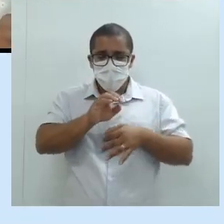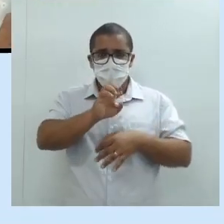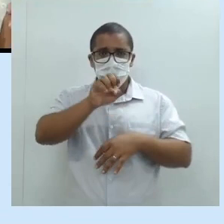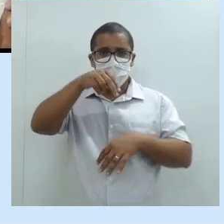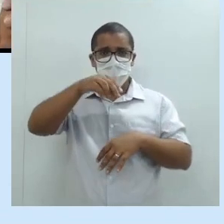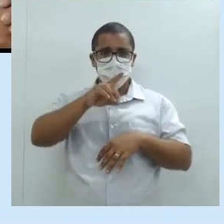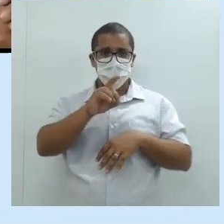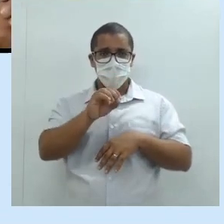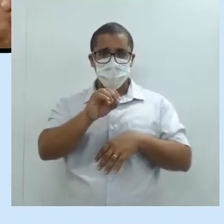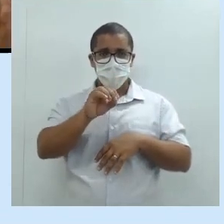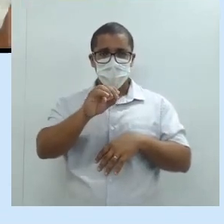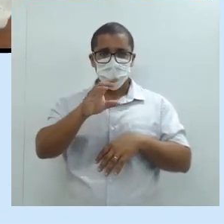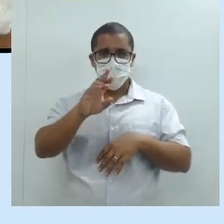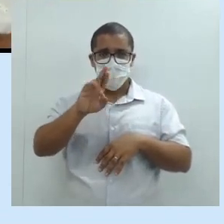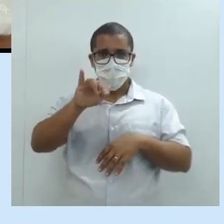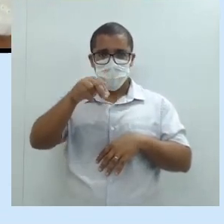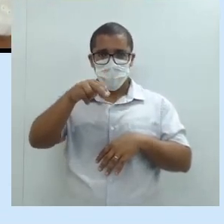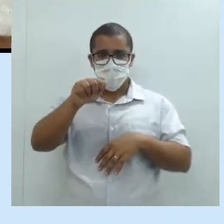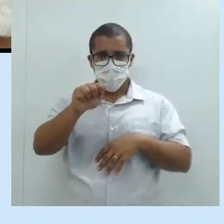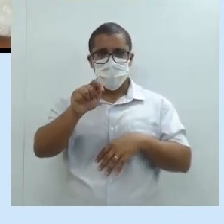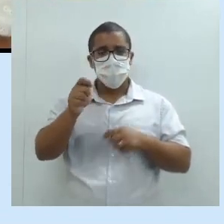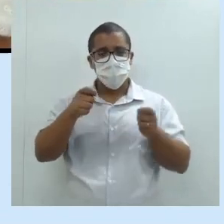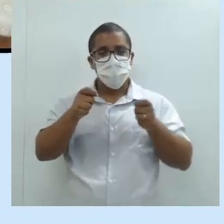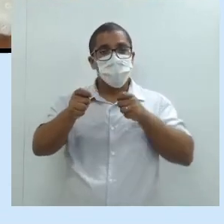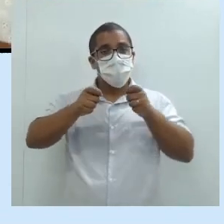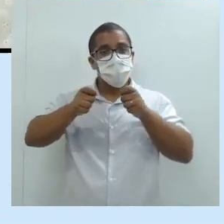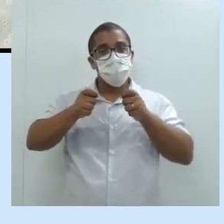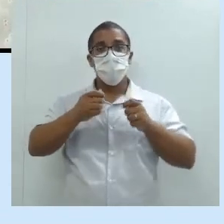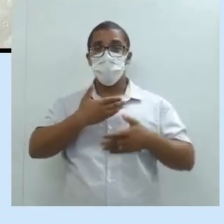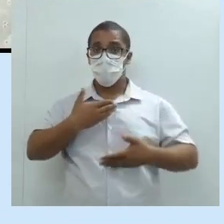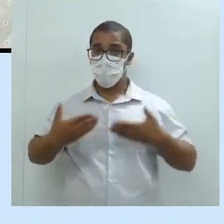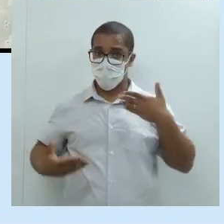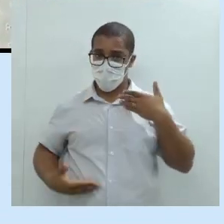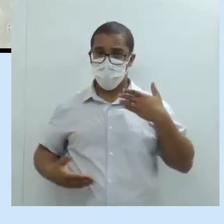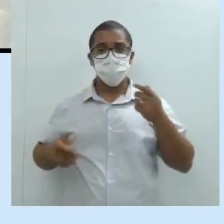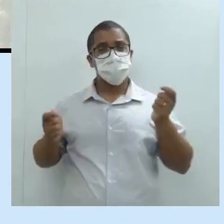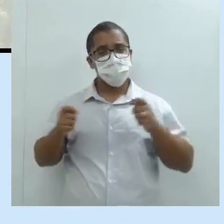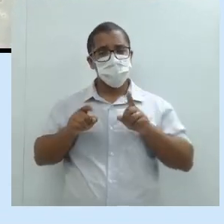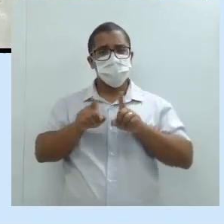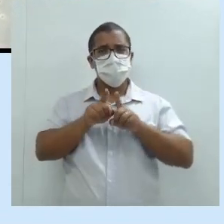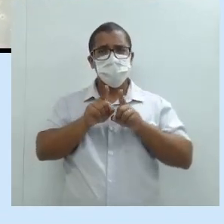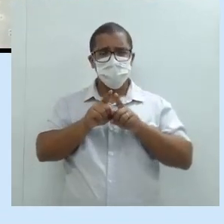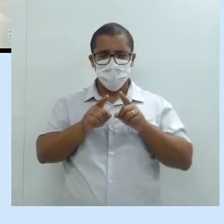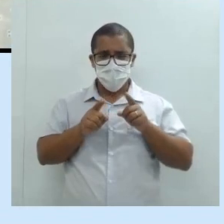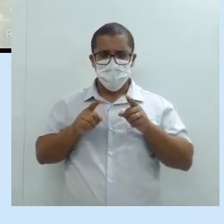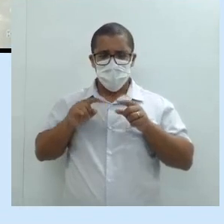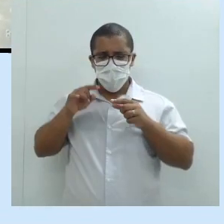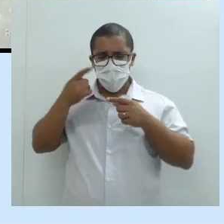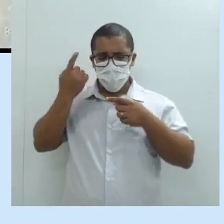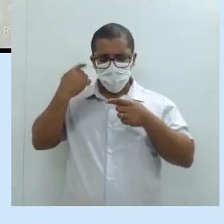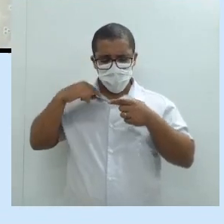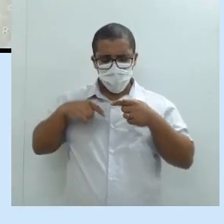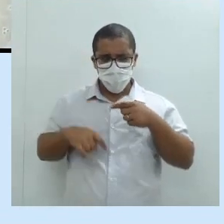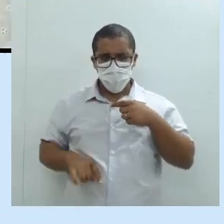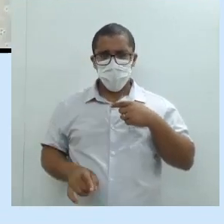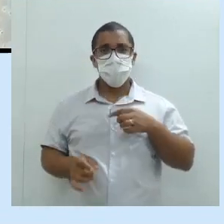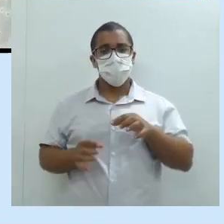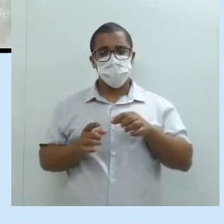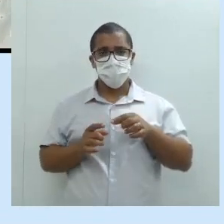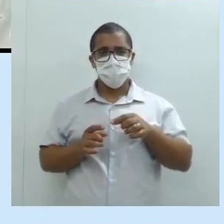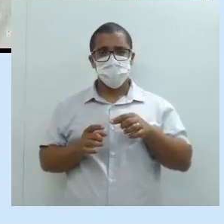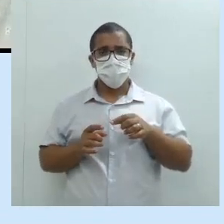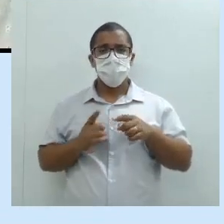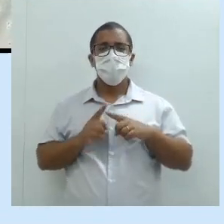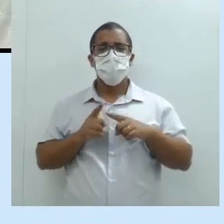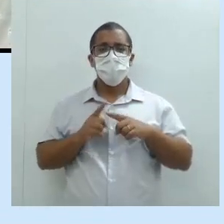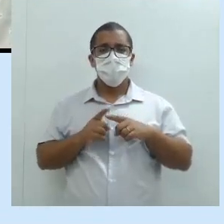ser consideradas reguladores corporais que atuam longas distâncias, né? Que uma vez que